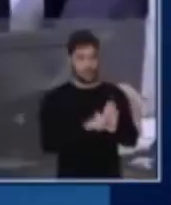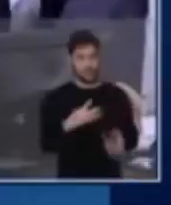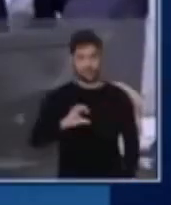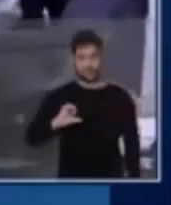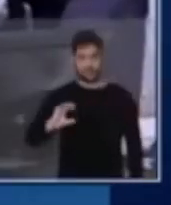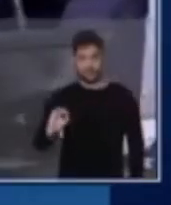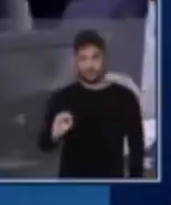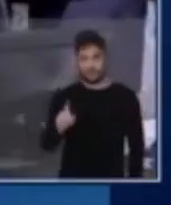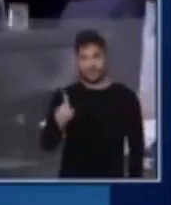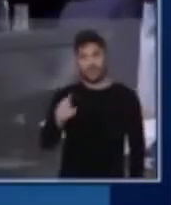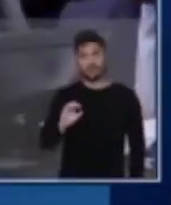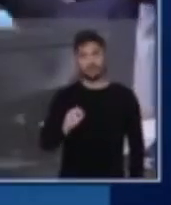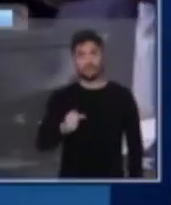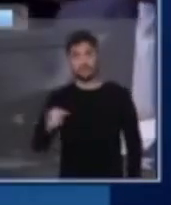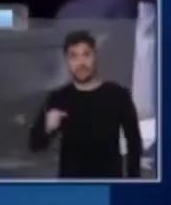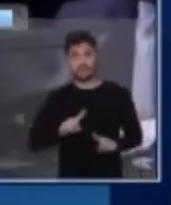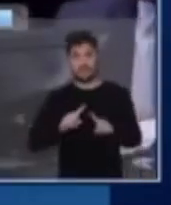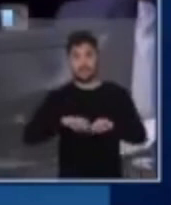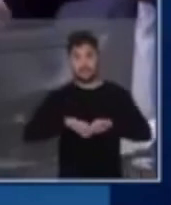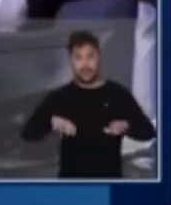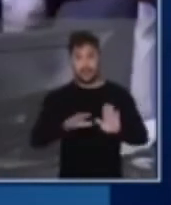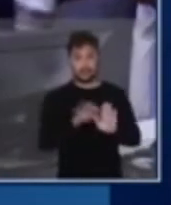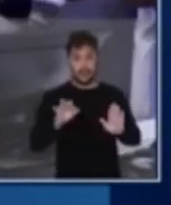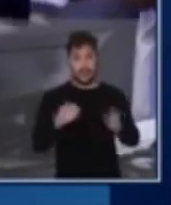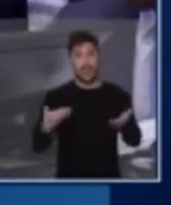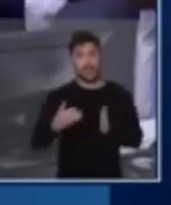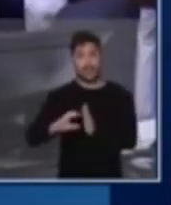Supremo não é mais suficiente, a gente tem que chegar